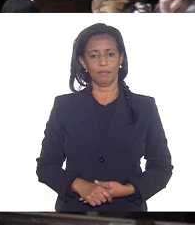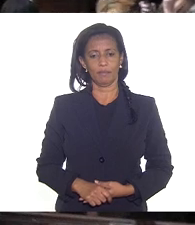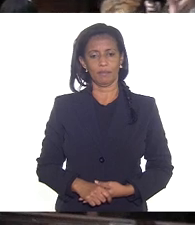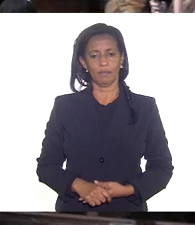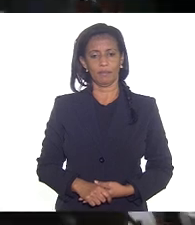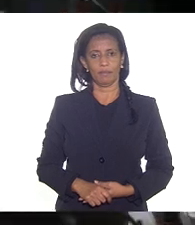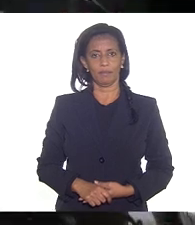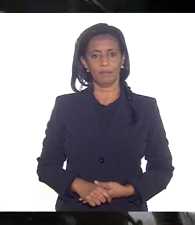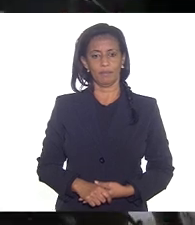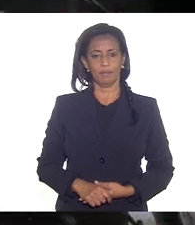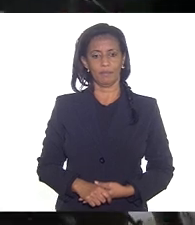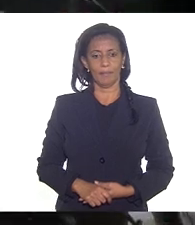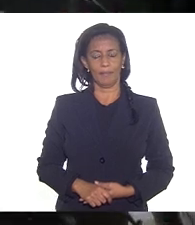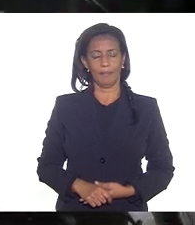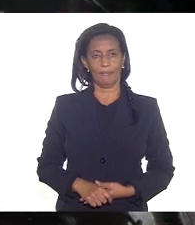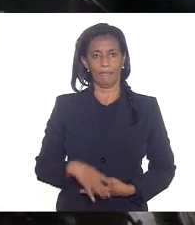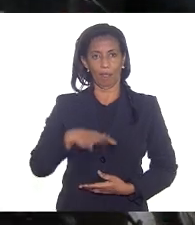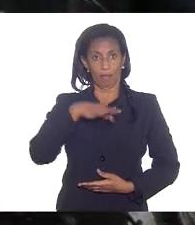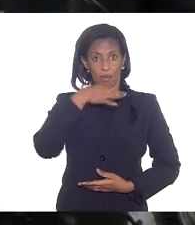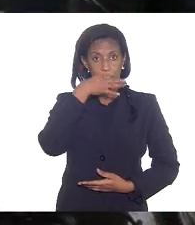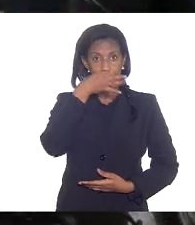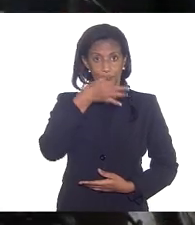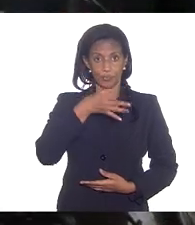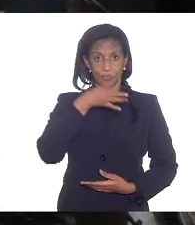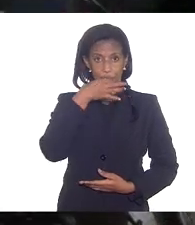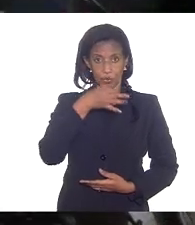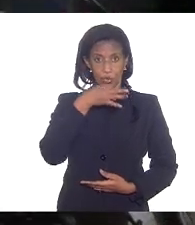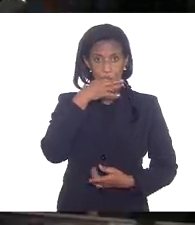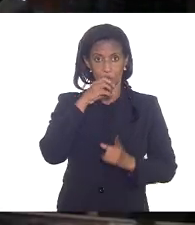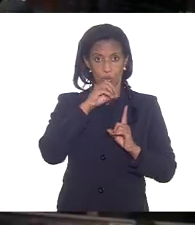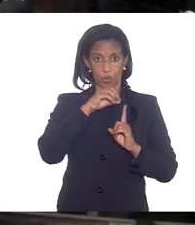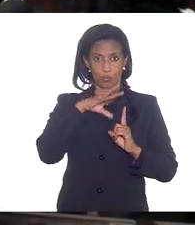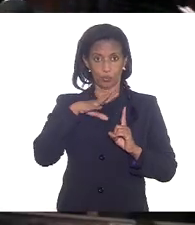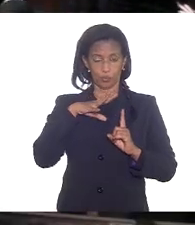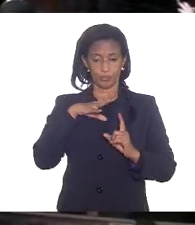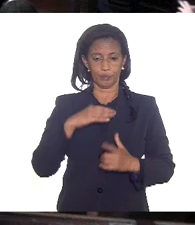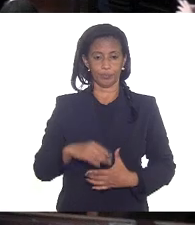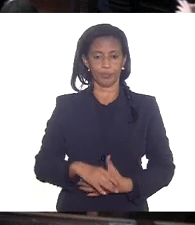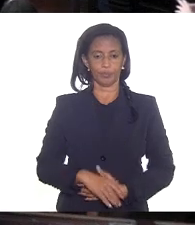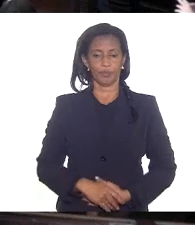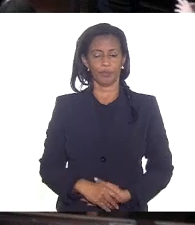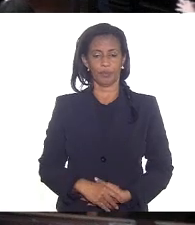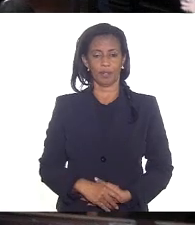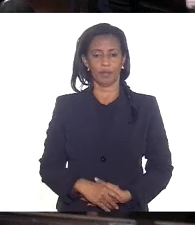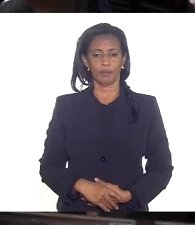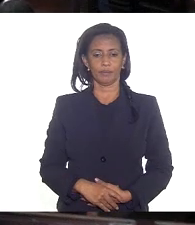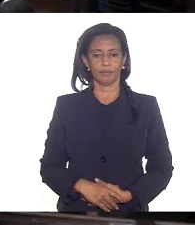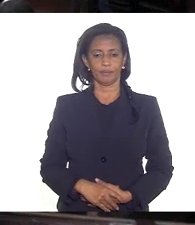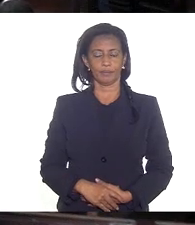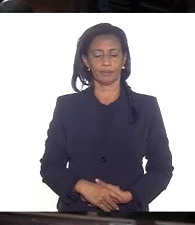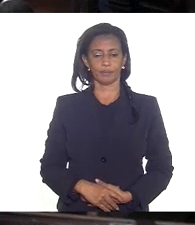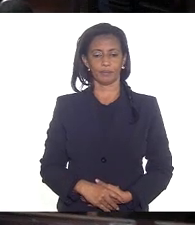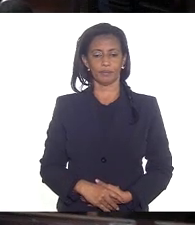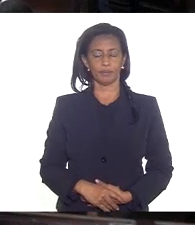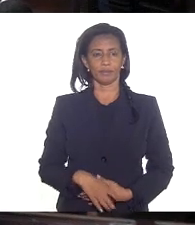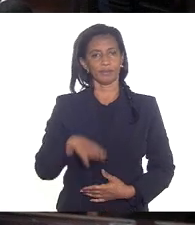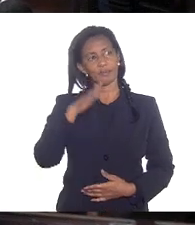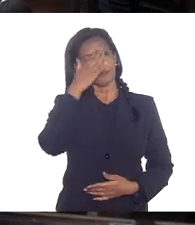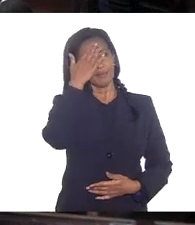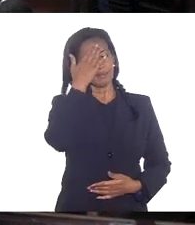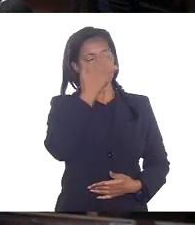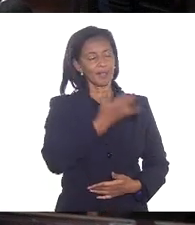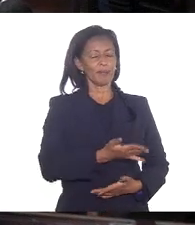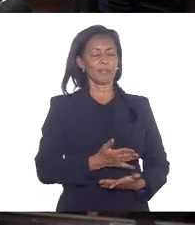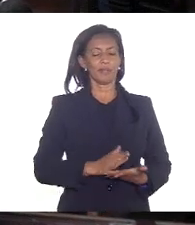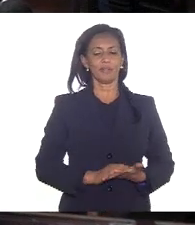o som no microfone à Tribuna por favor ela falou Obrigada